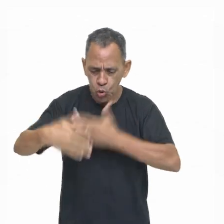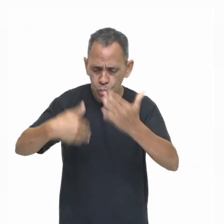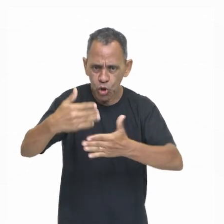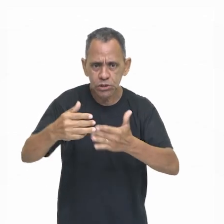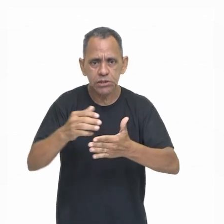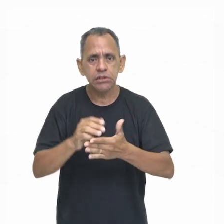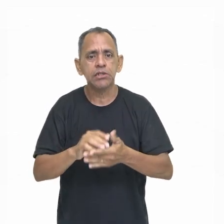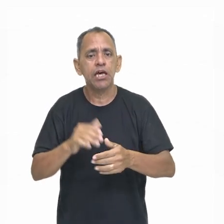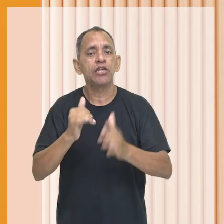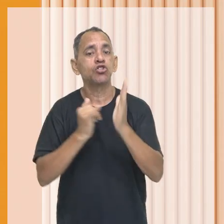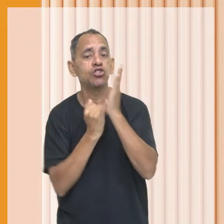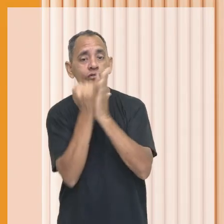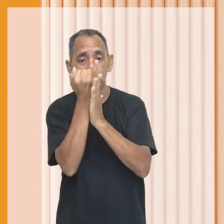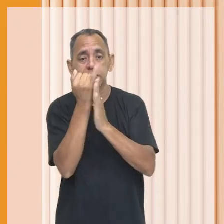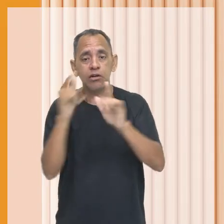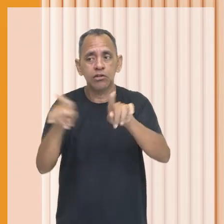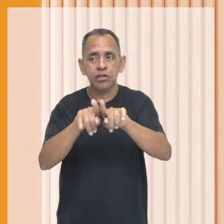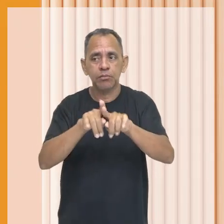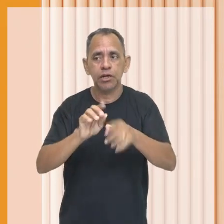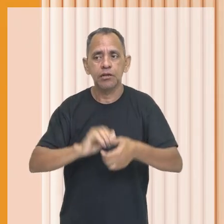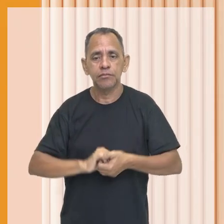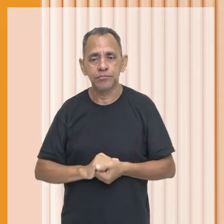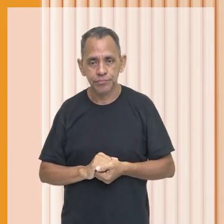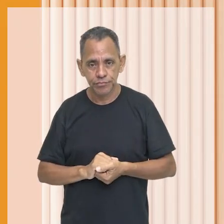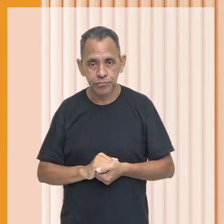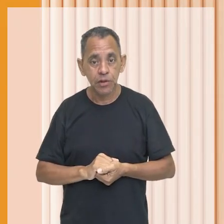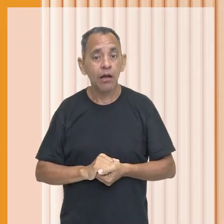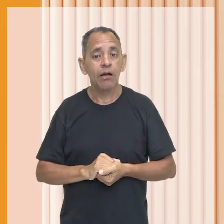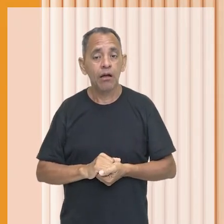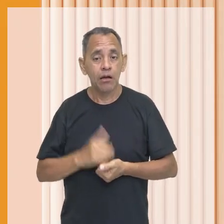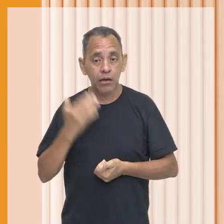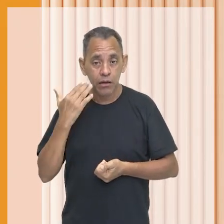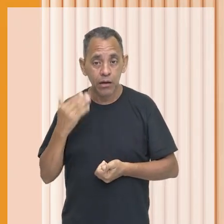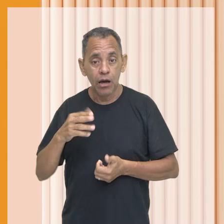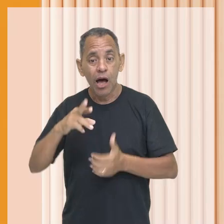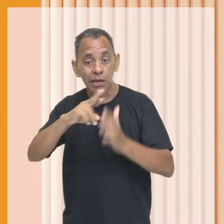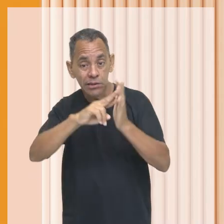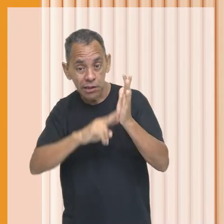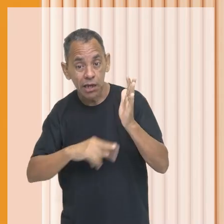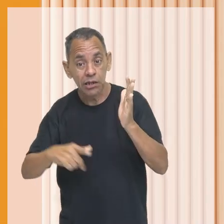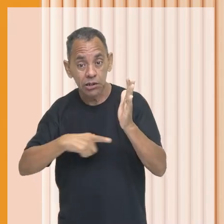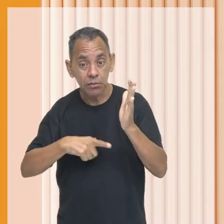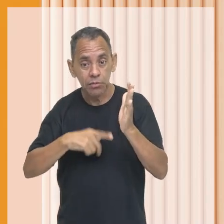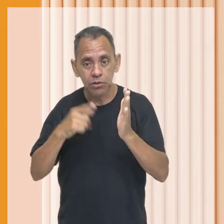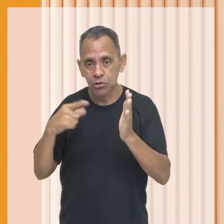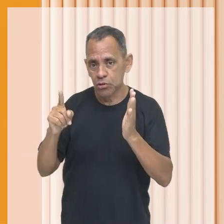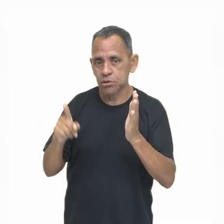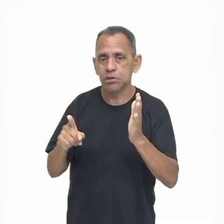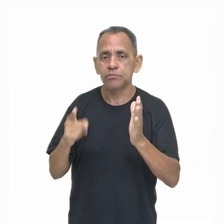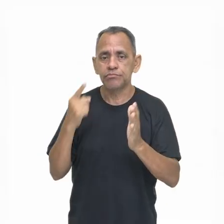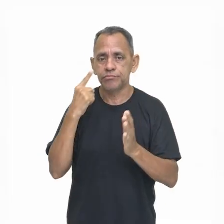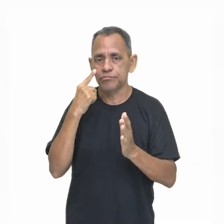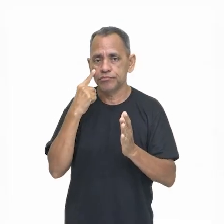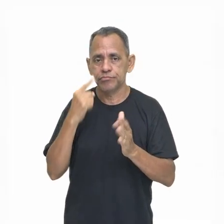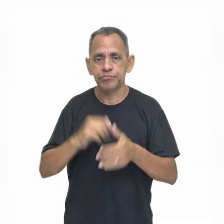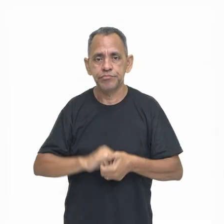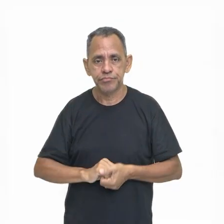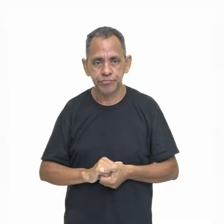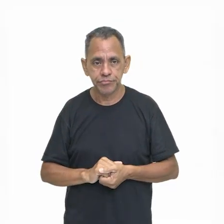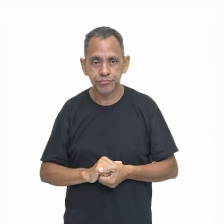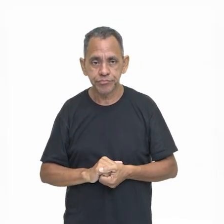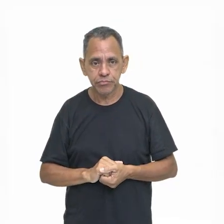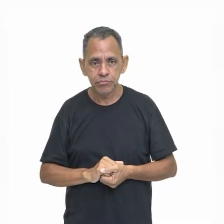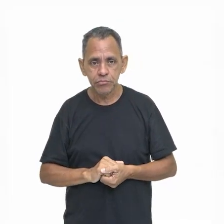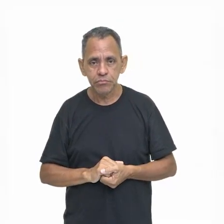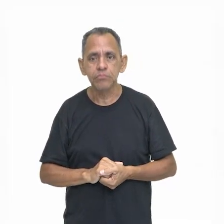inflacionário. Ok? Segunda medida, vamos continuar vendo então mais uma dessas medidas antes de a gente parar para conversar sobre todas elas. Outra questão,